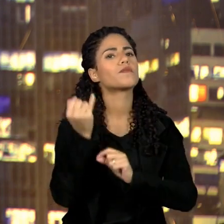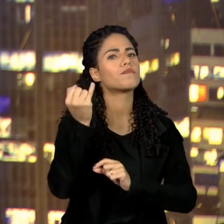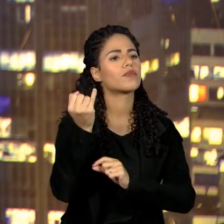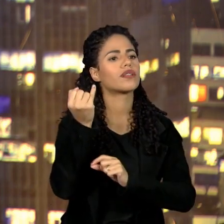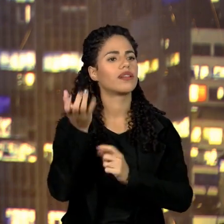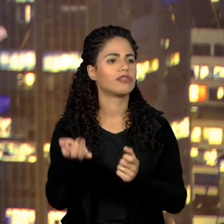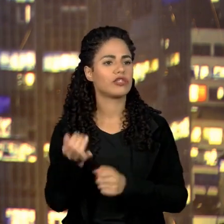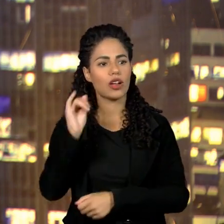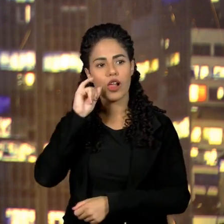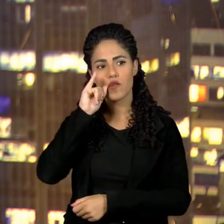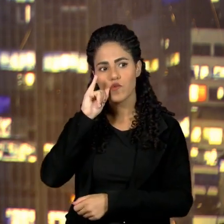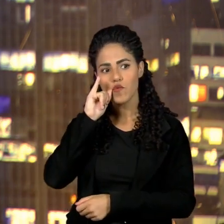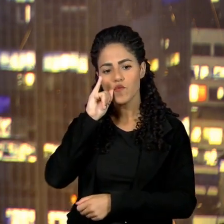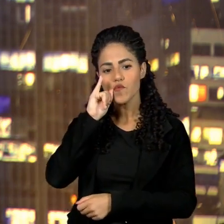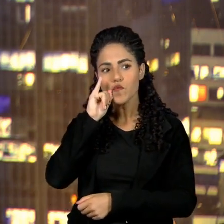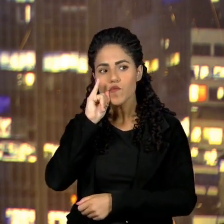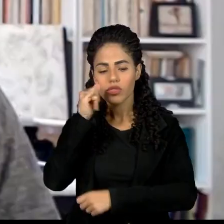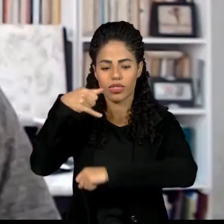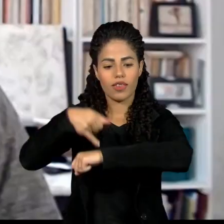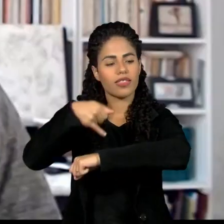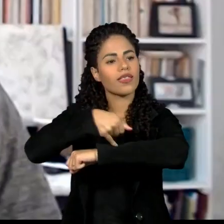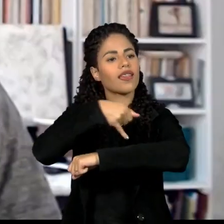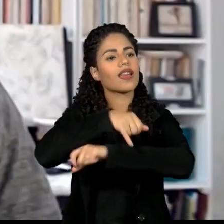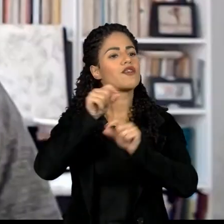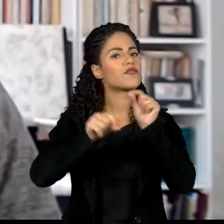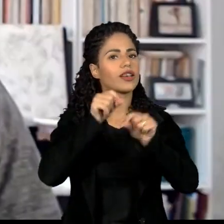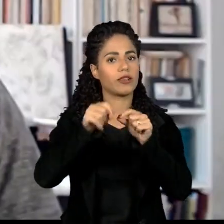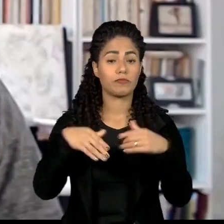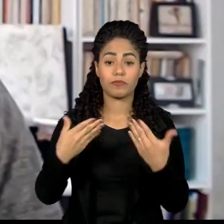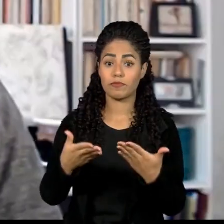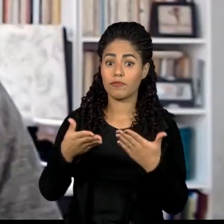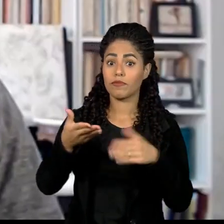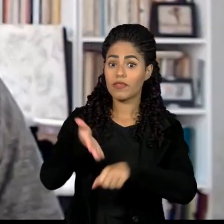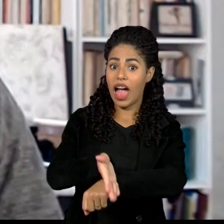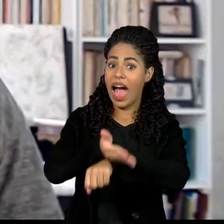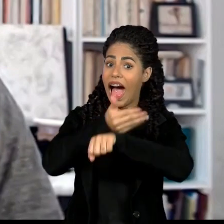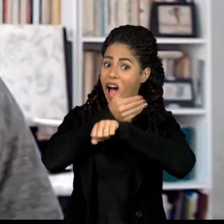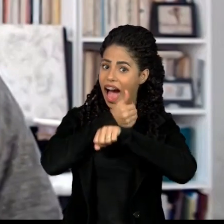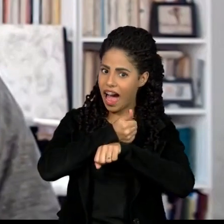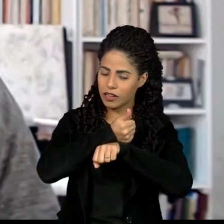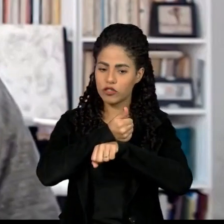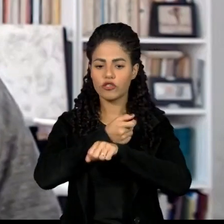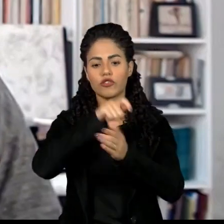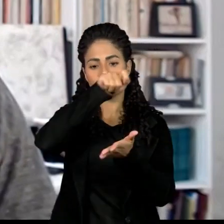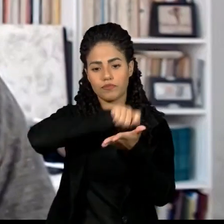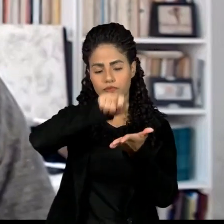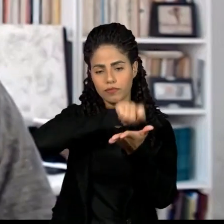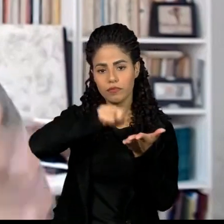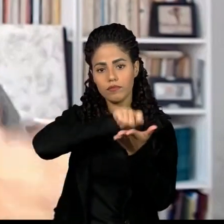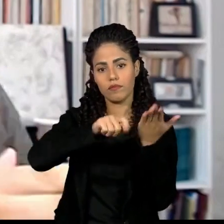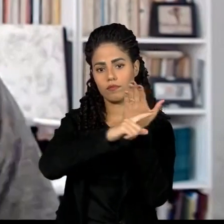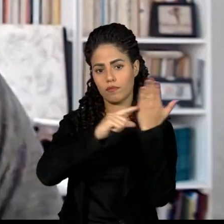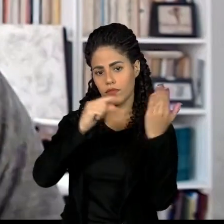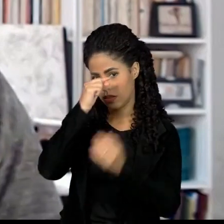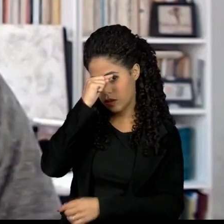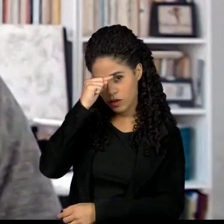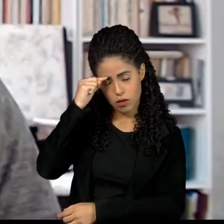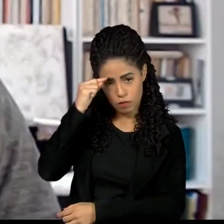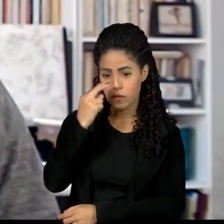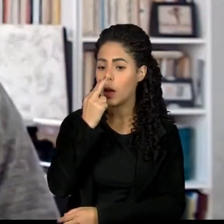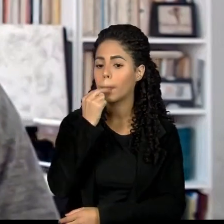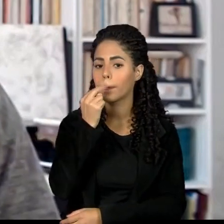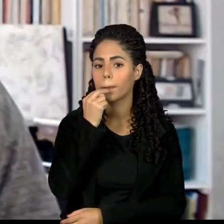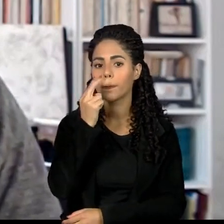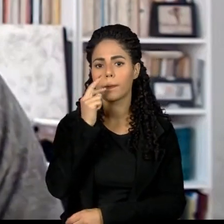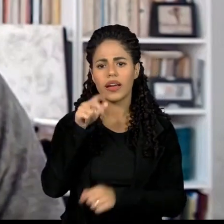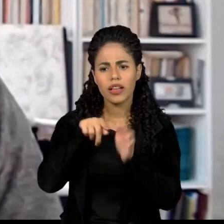que fazem os observadores de Saci? Antes de escrever o Sítio do Pica-Pau Amarelo, Lobato faz, em 1917, um inquérito sobre o Saci,